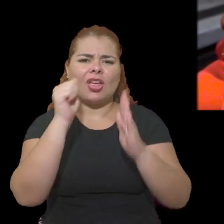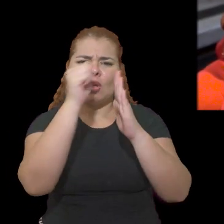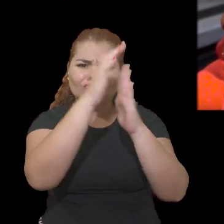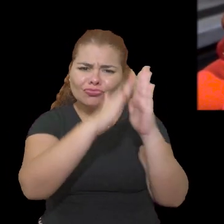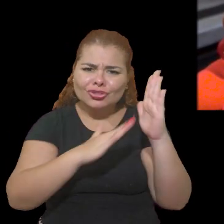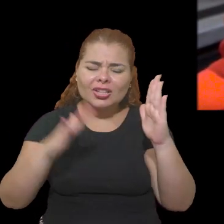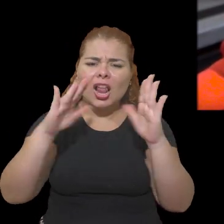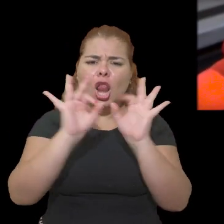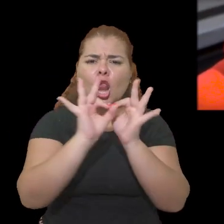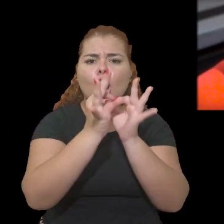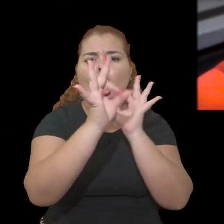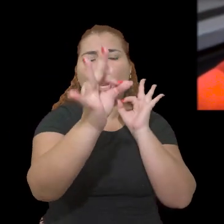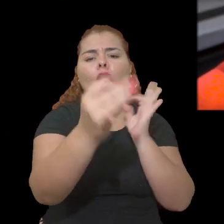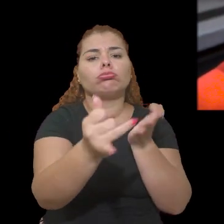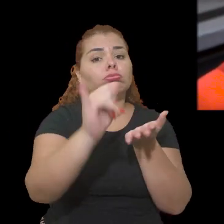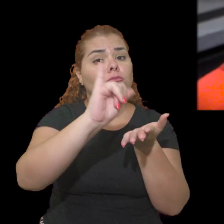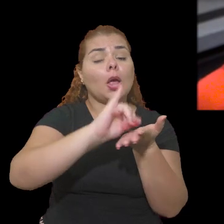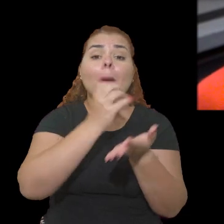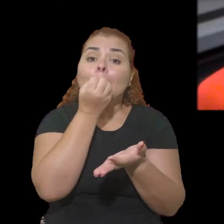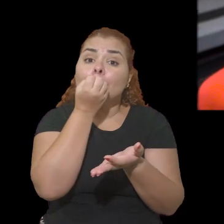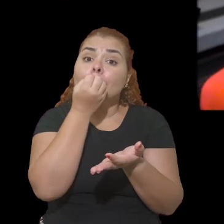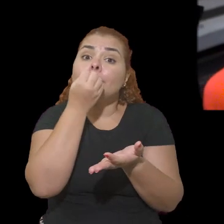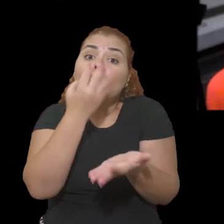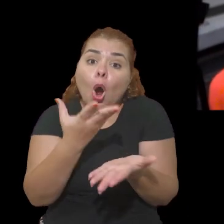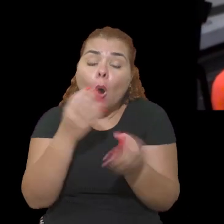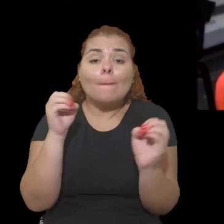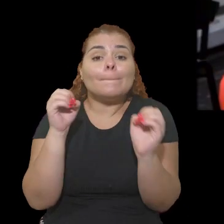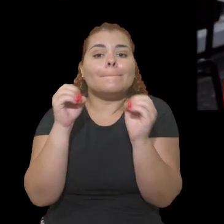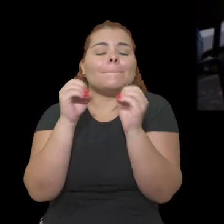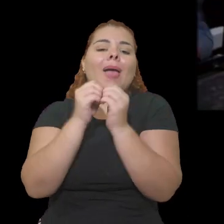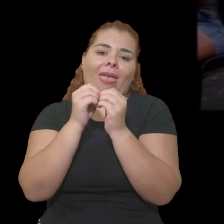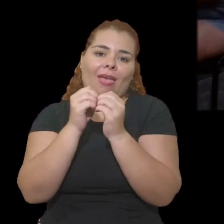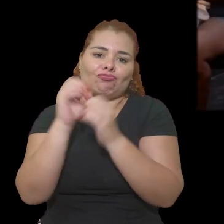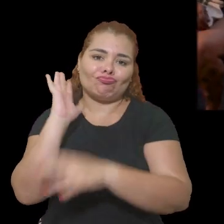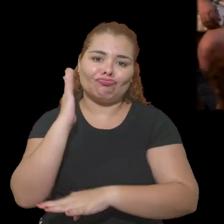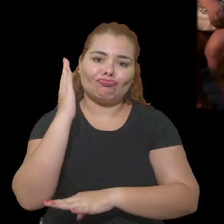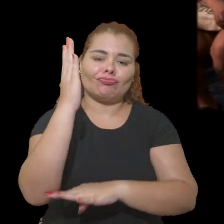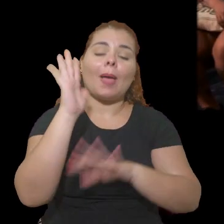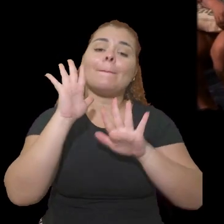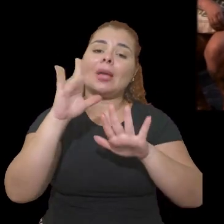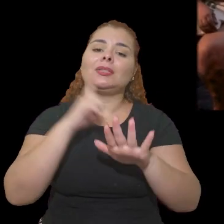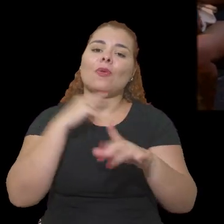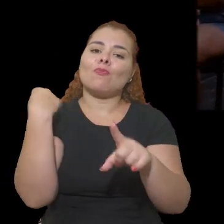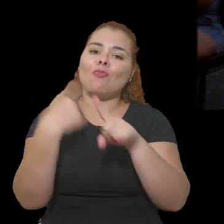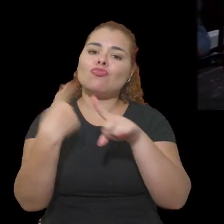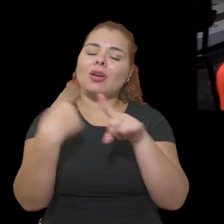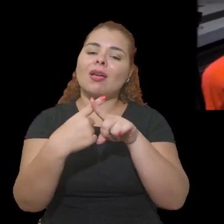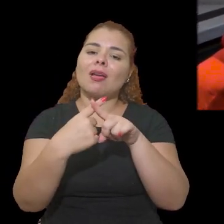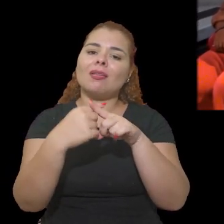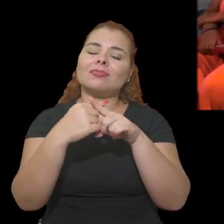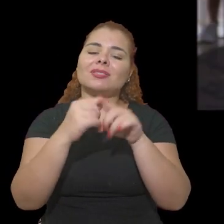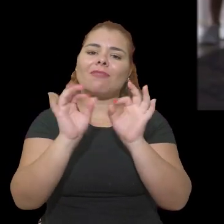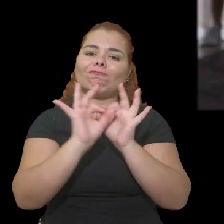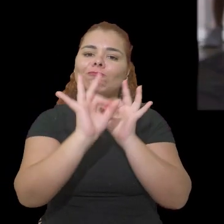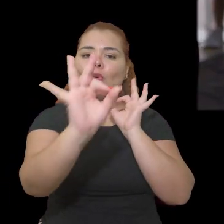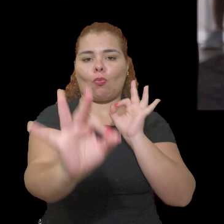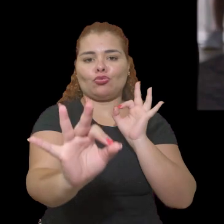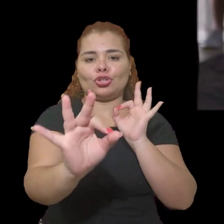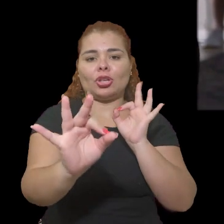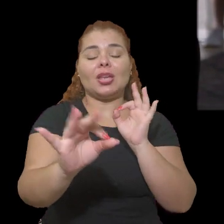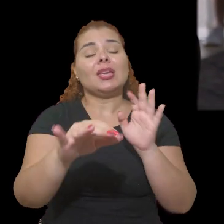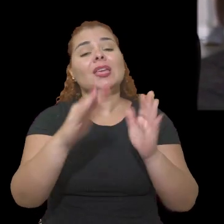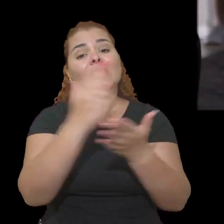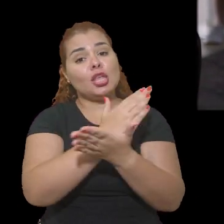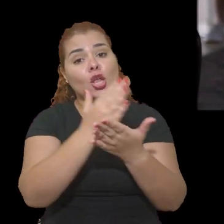todos afastados do centro. Que bom que eles estão em conexão com a natureza, mas existe um motivo deles serem afastados do centro. E o